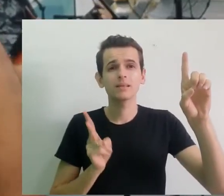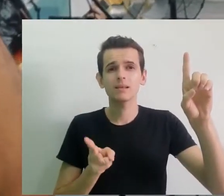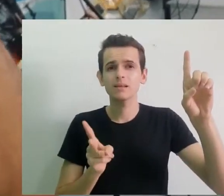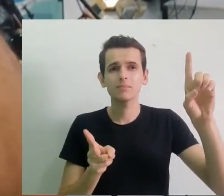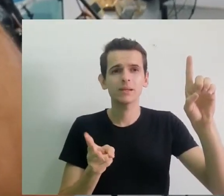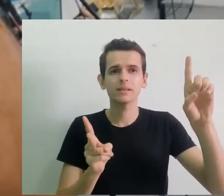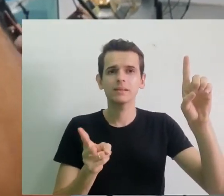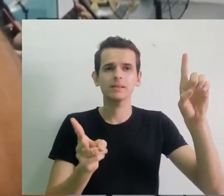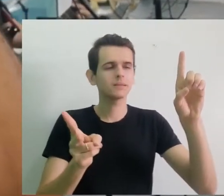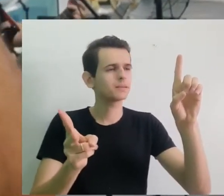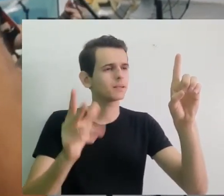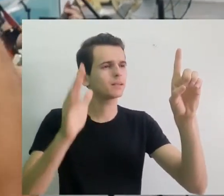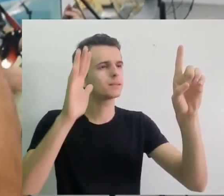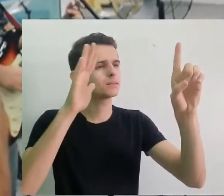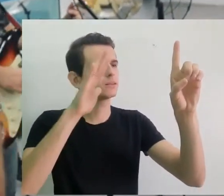sempre te